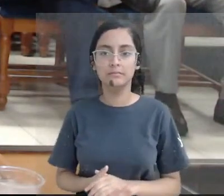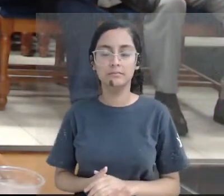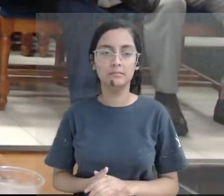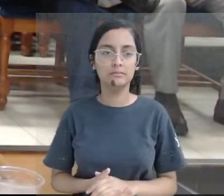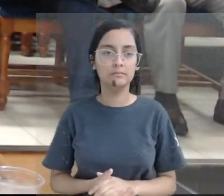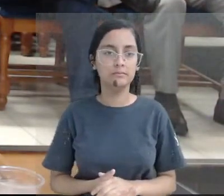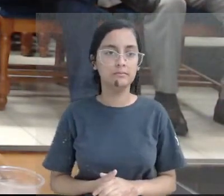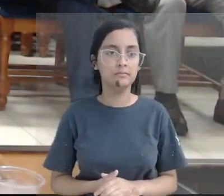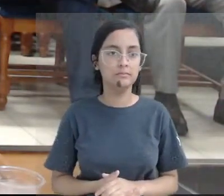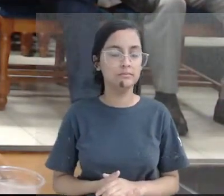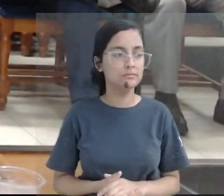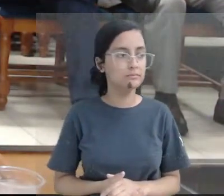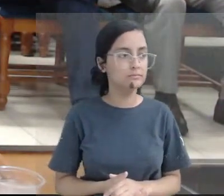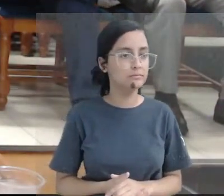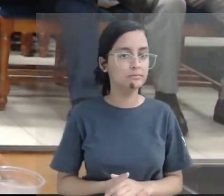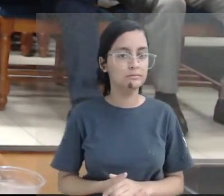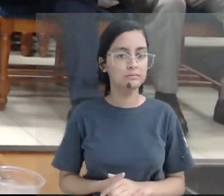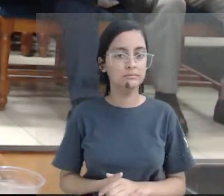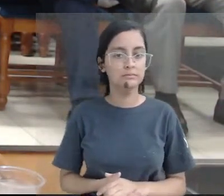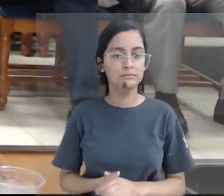Eu quero ler o texto.